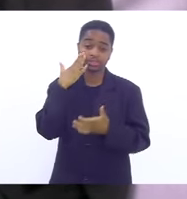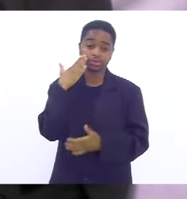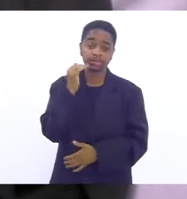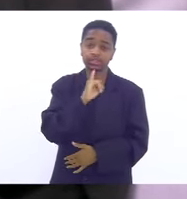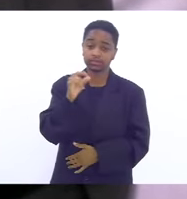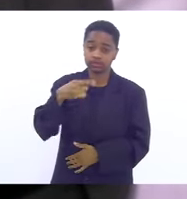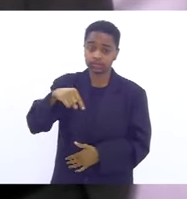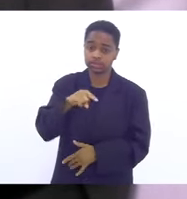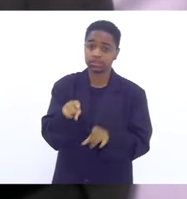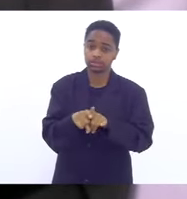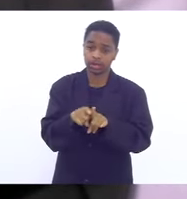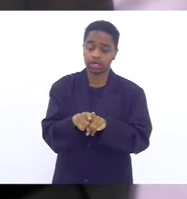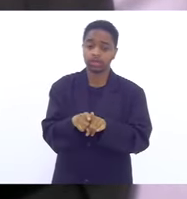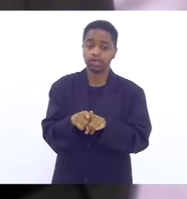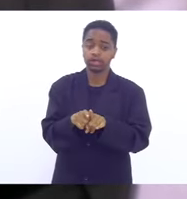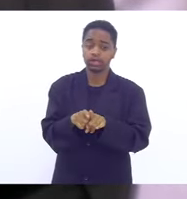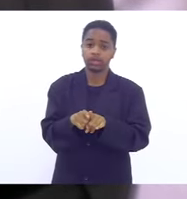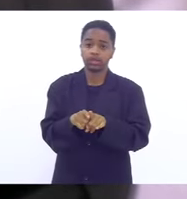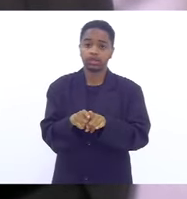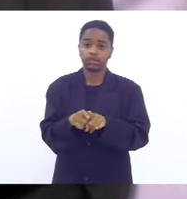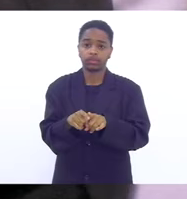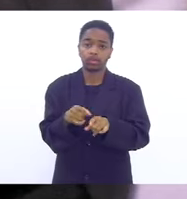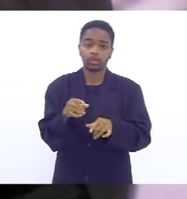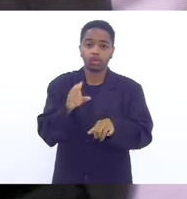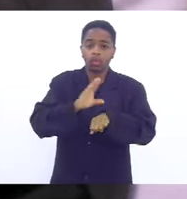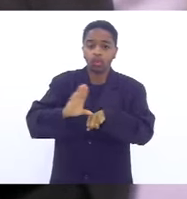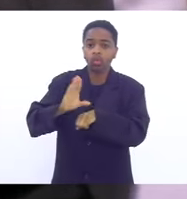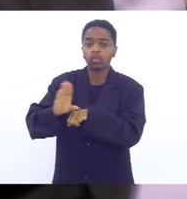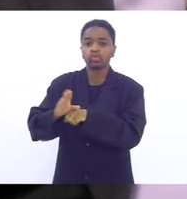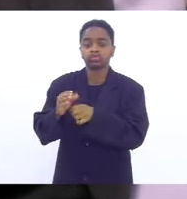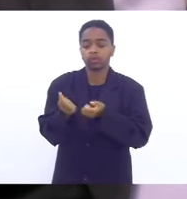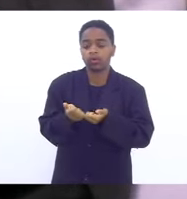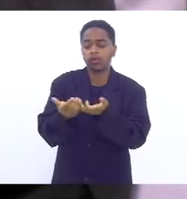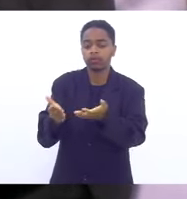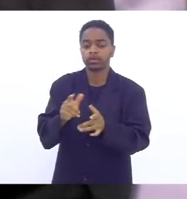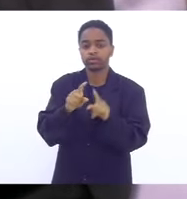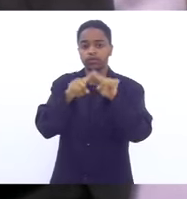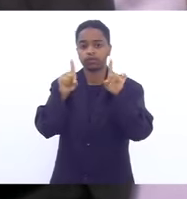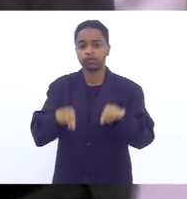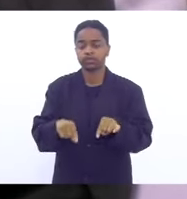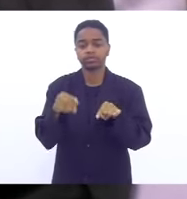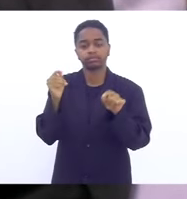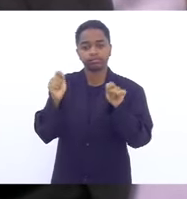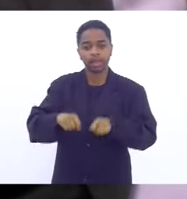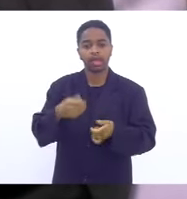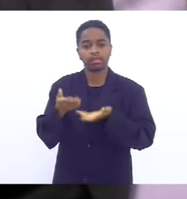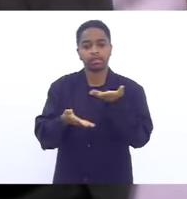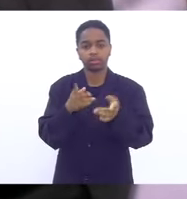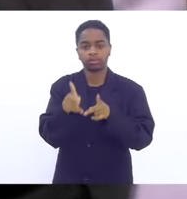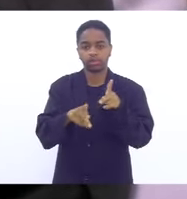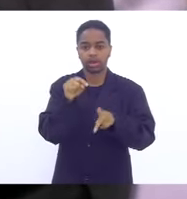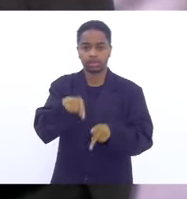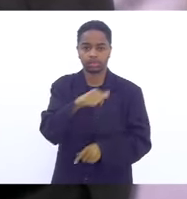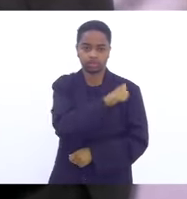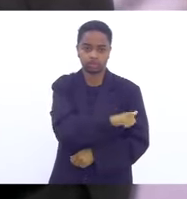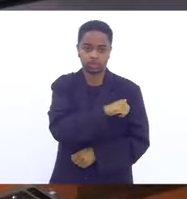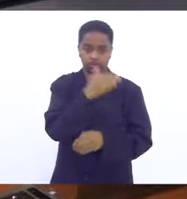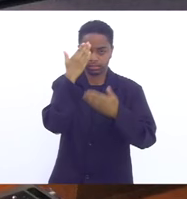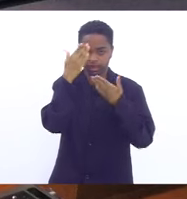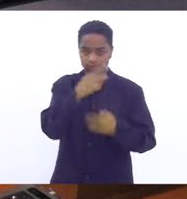fizeram um curso continuado de capacitação desses funcionários para atender a população do Rio. Muito obrigado, senhor